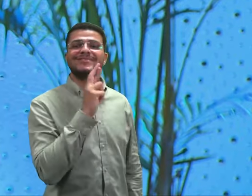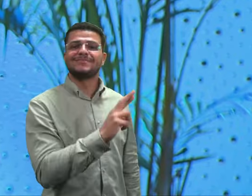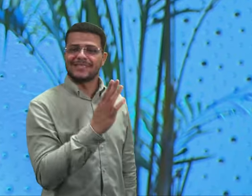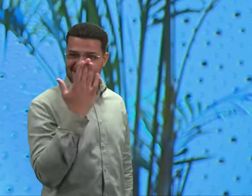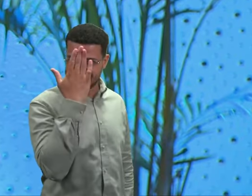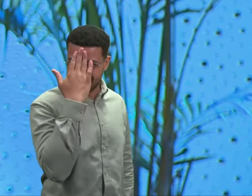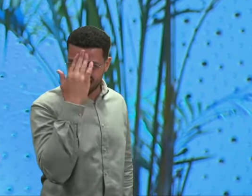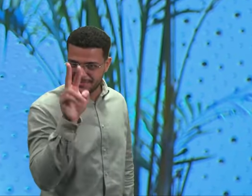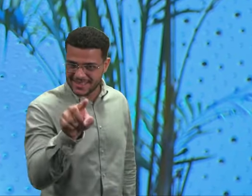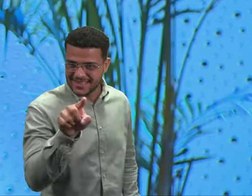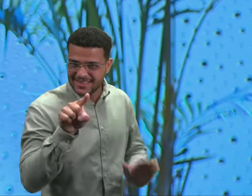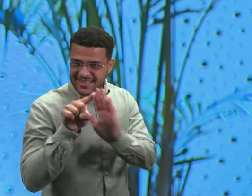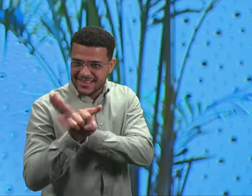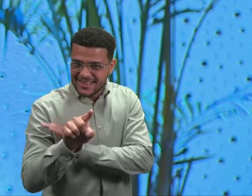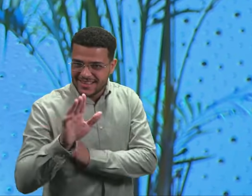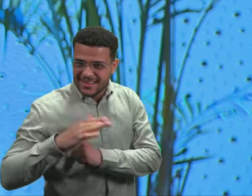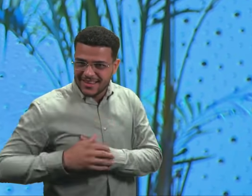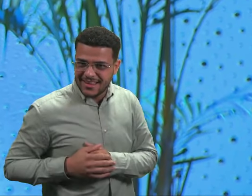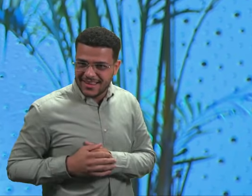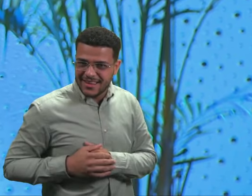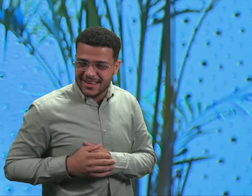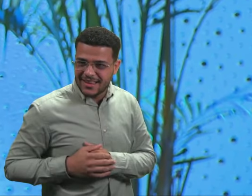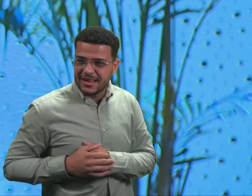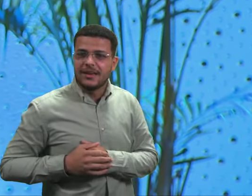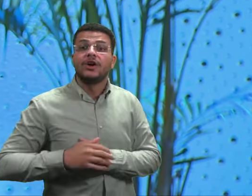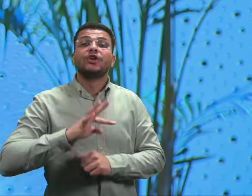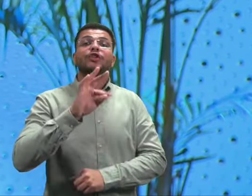lembra? Tomé, eu sou o quê?